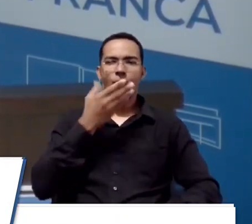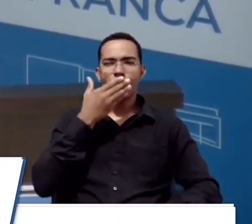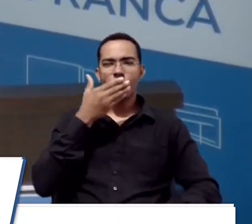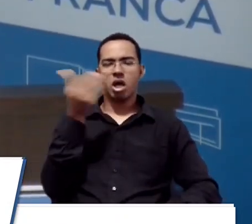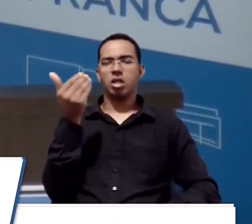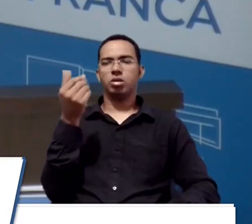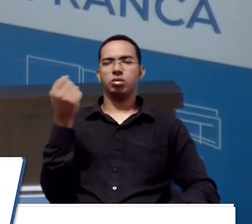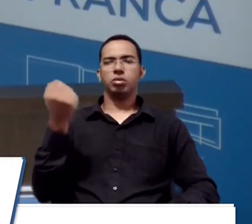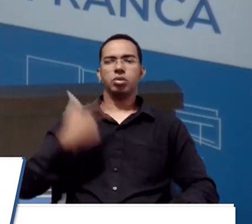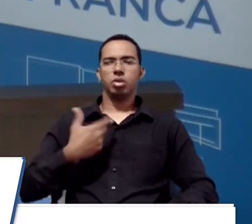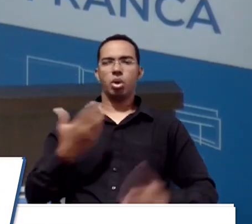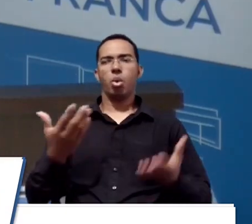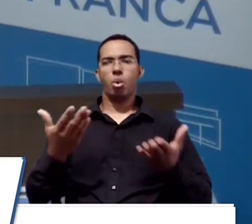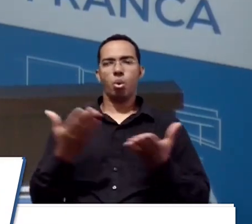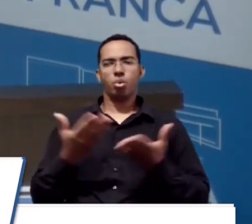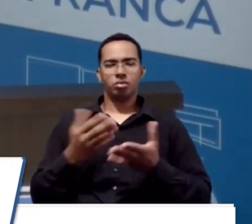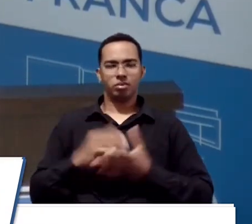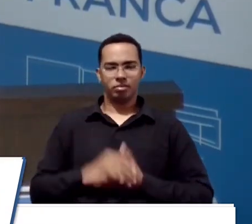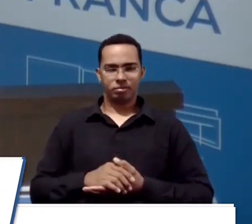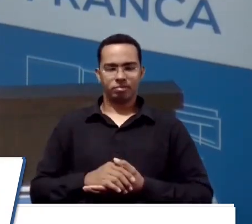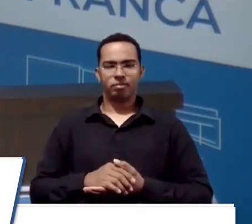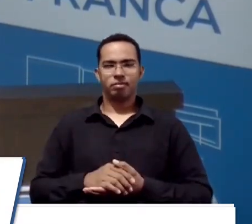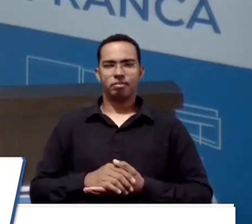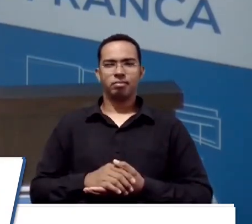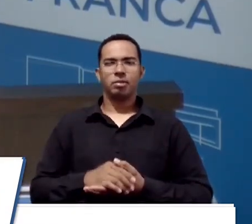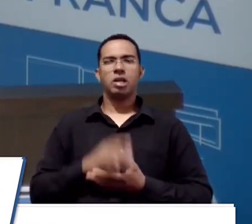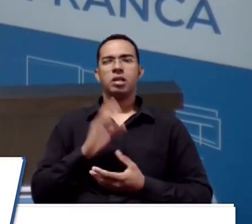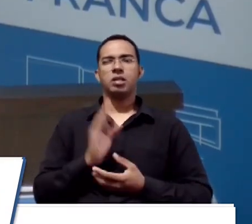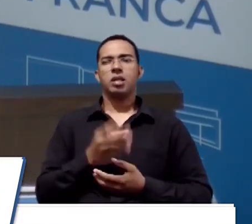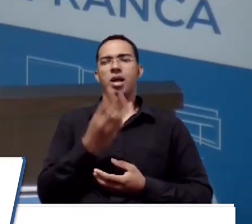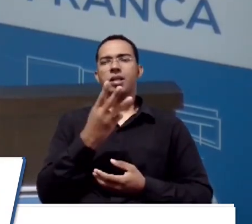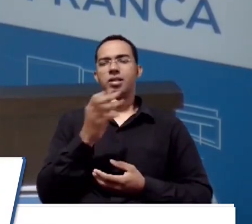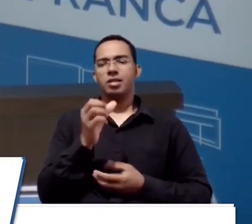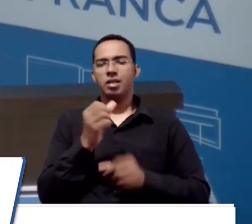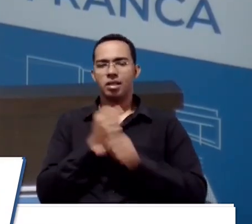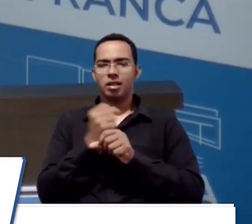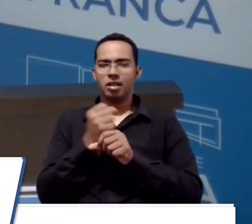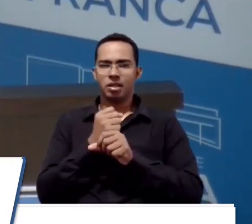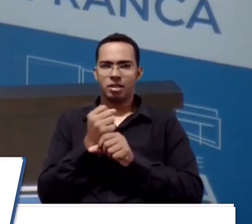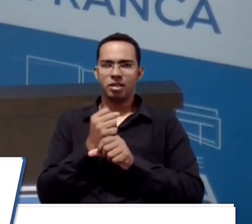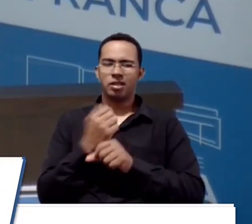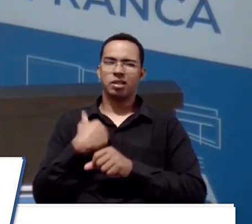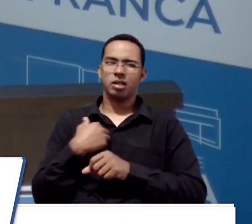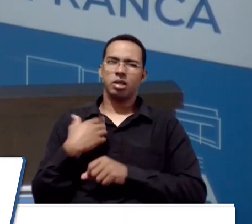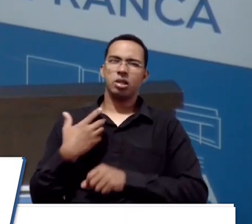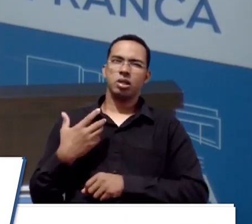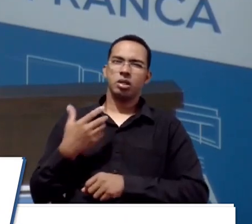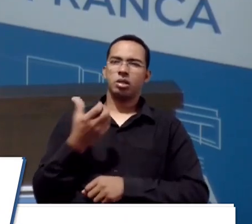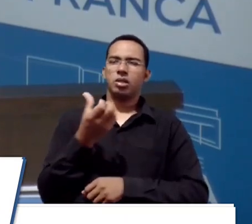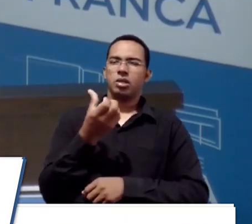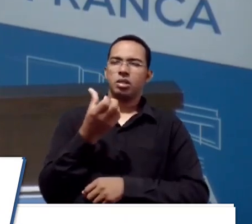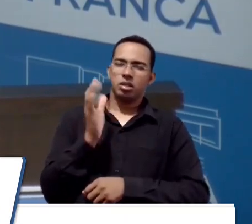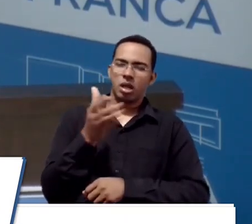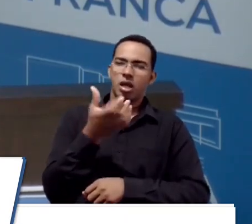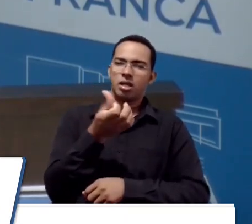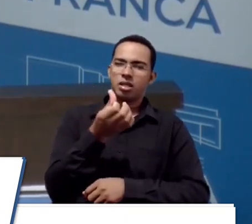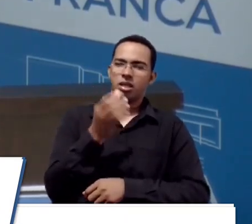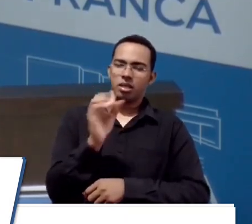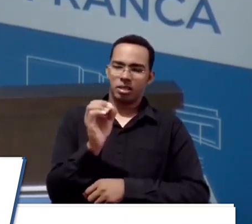de hoje. Então, nesses 36 anos, estamos com 60 pastores,